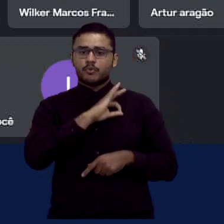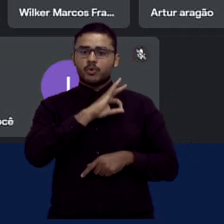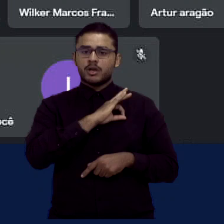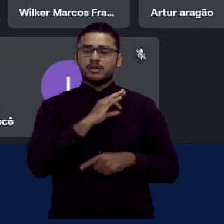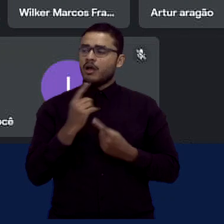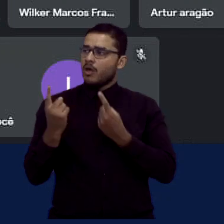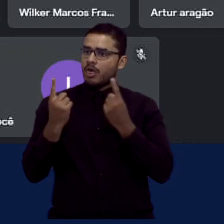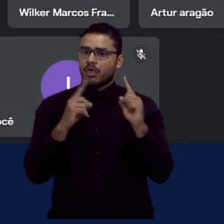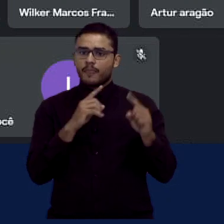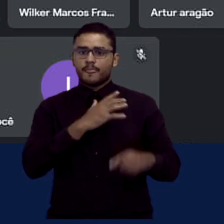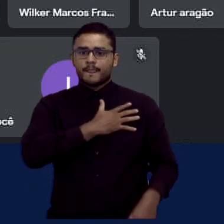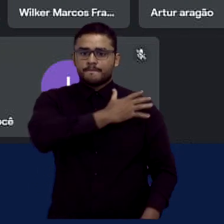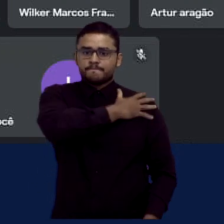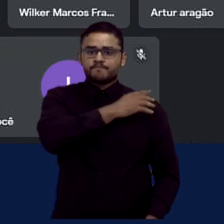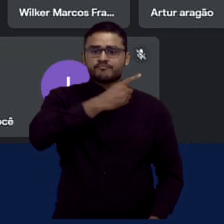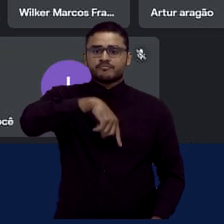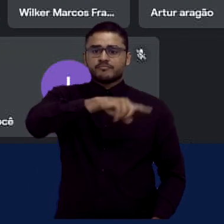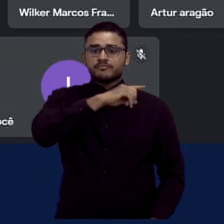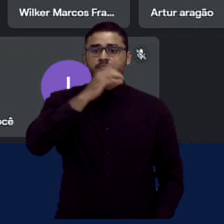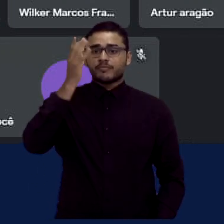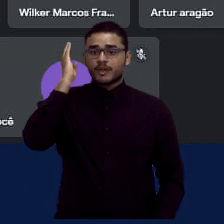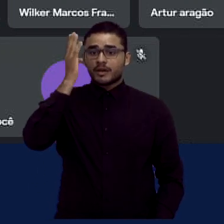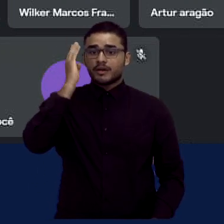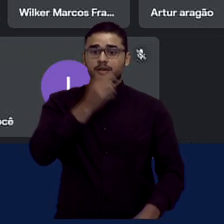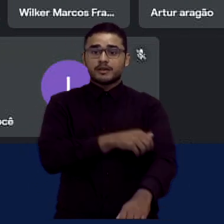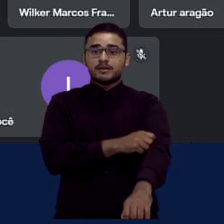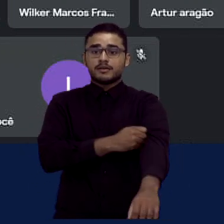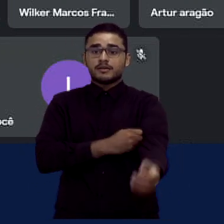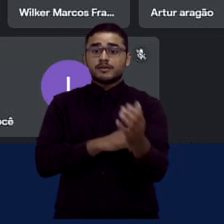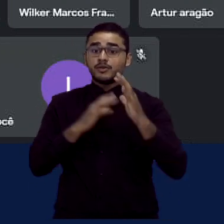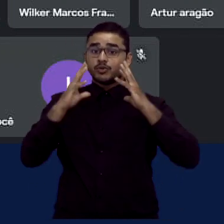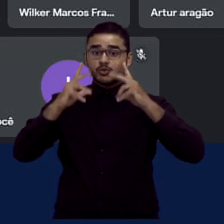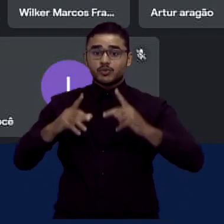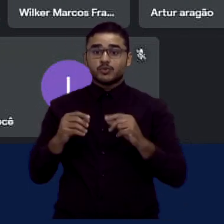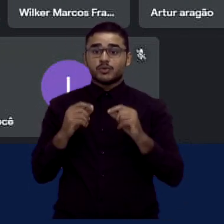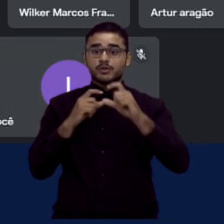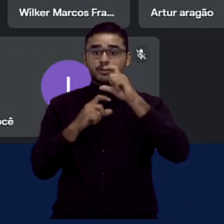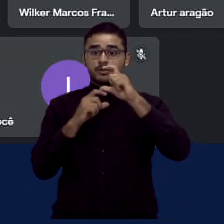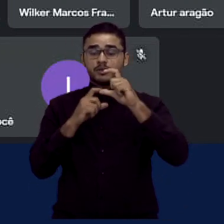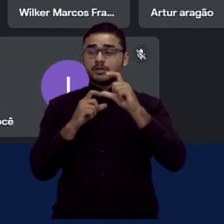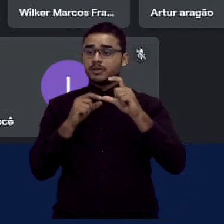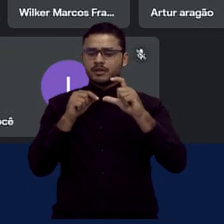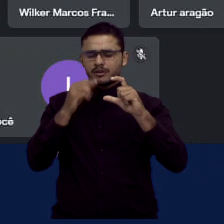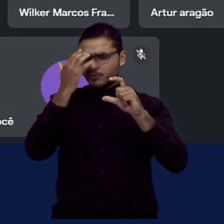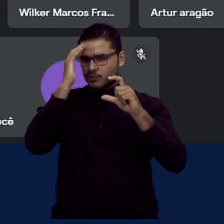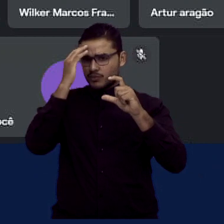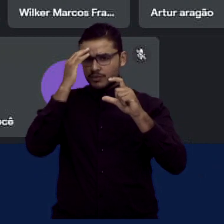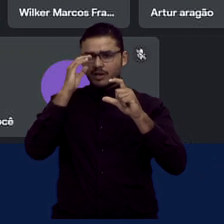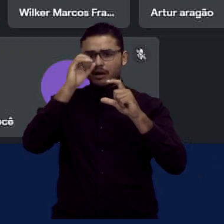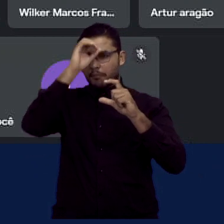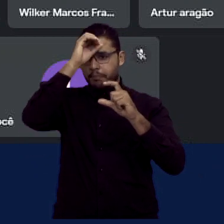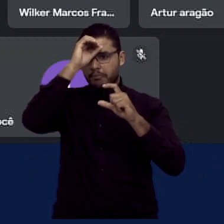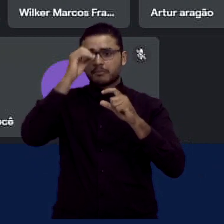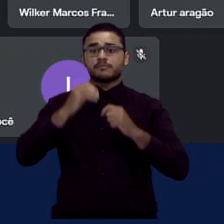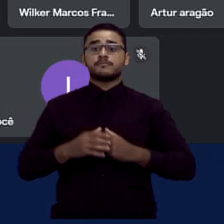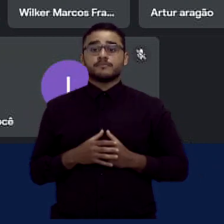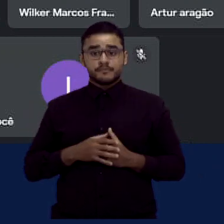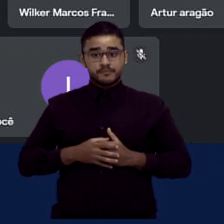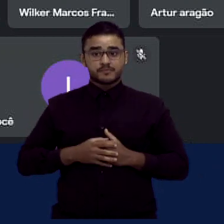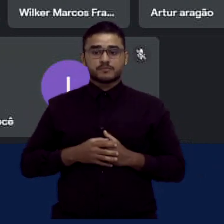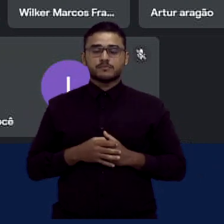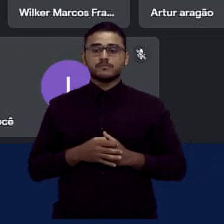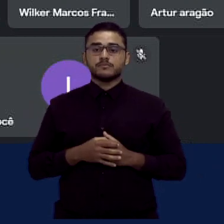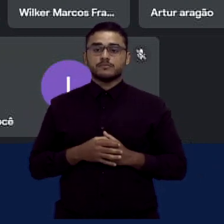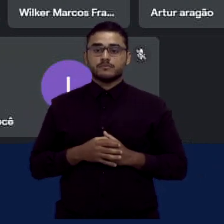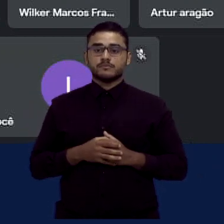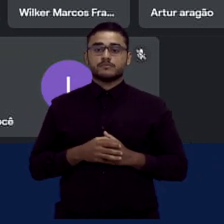da ditadura era meio burro, então eles não entendiam completamente tudo o que era colocado lá. E como o Raimundo Moacir acabou de falar, às